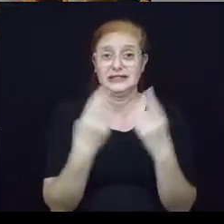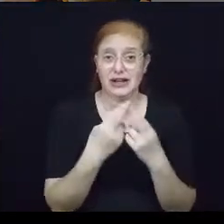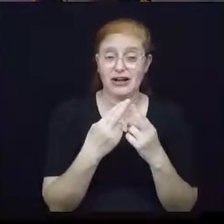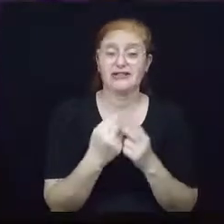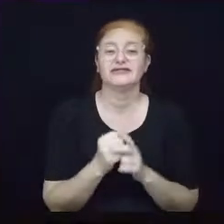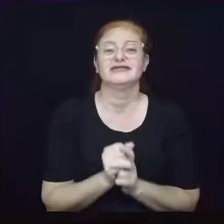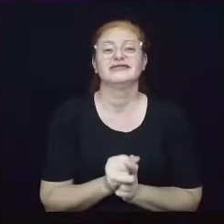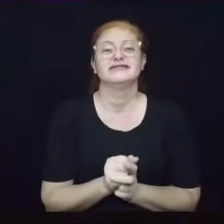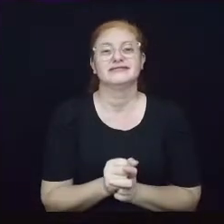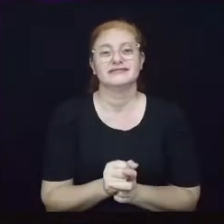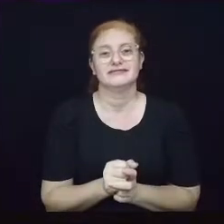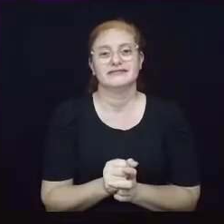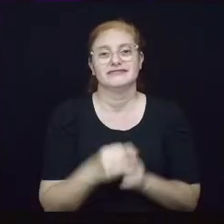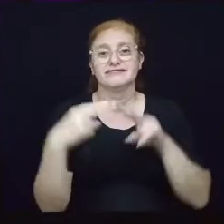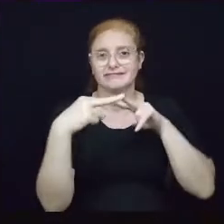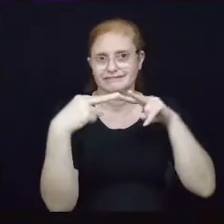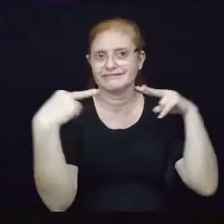reunião